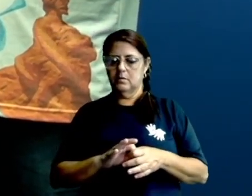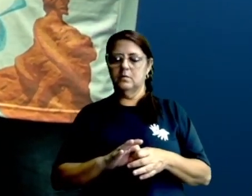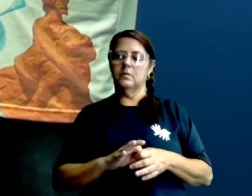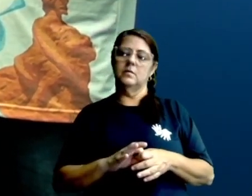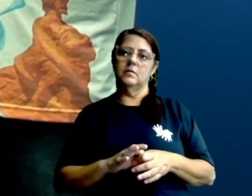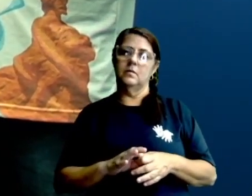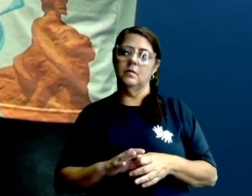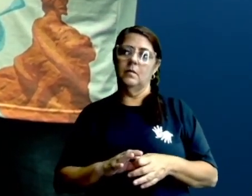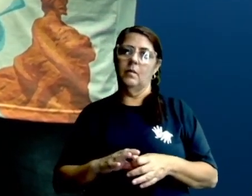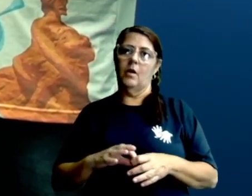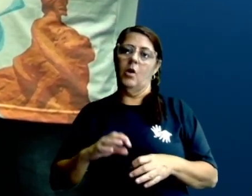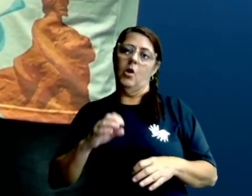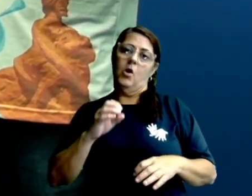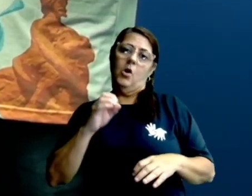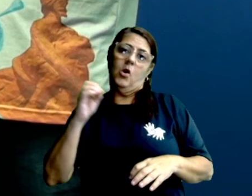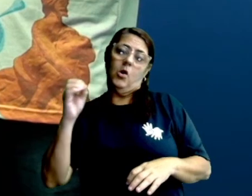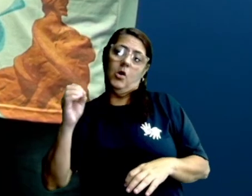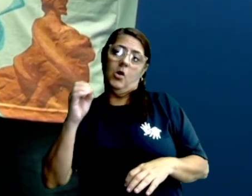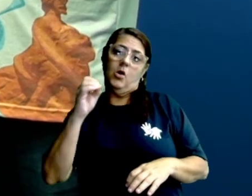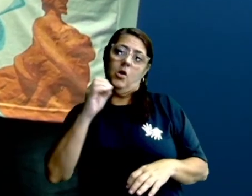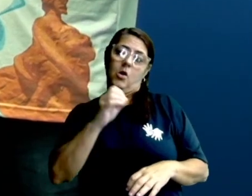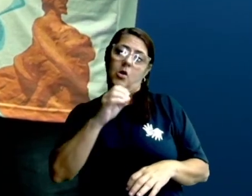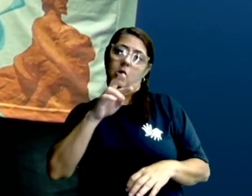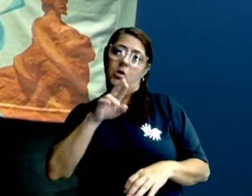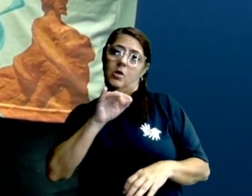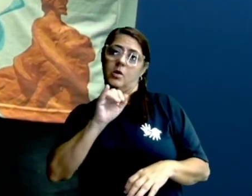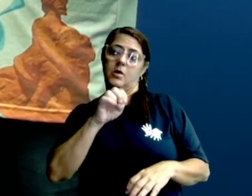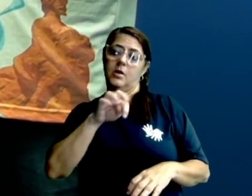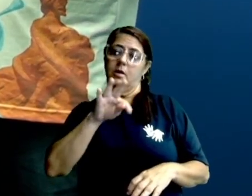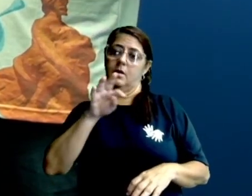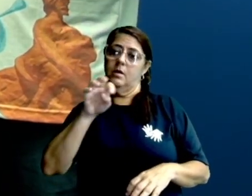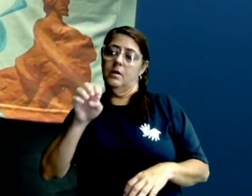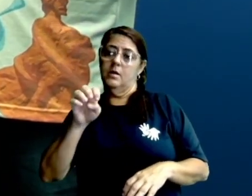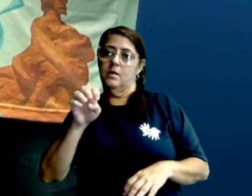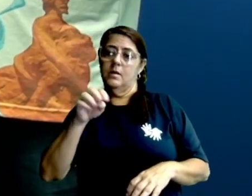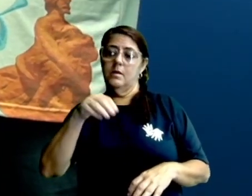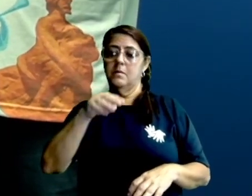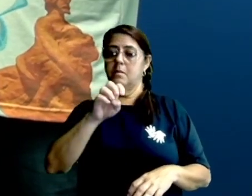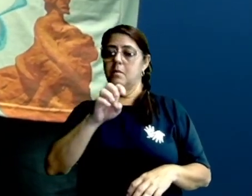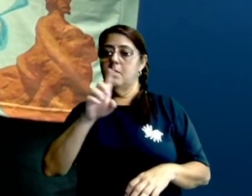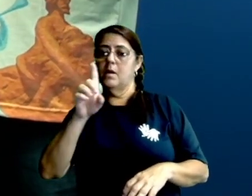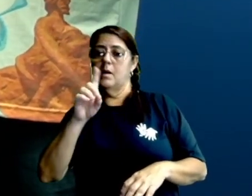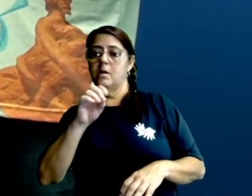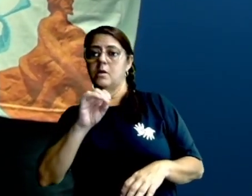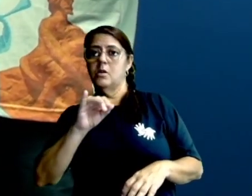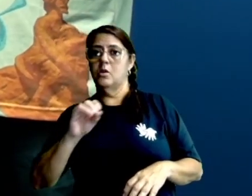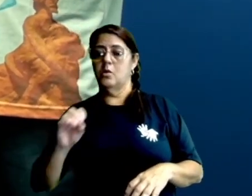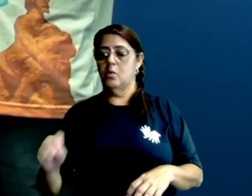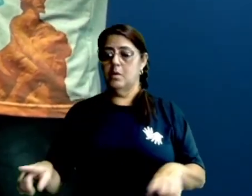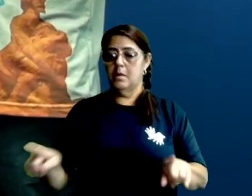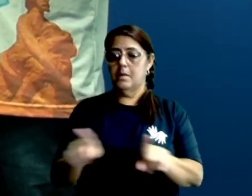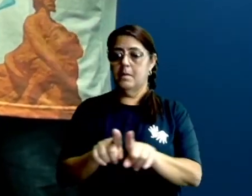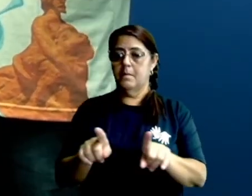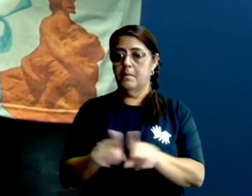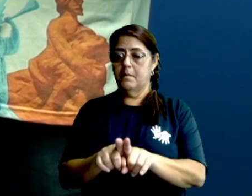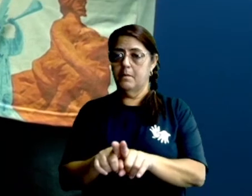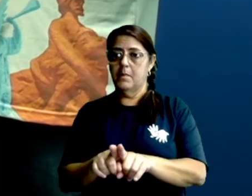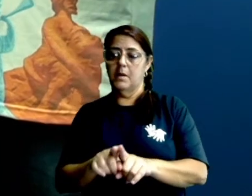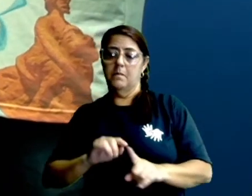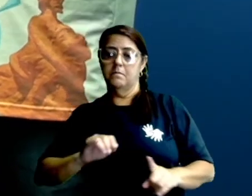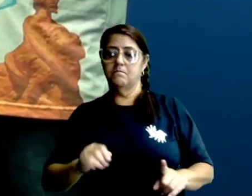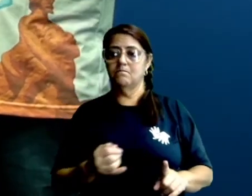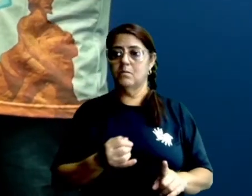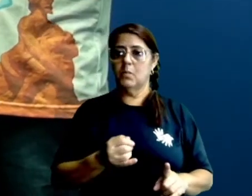ali aquela questão do Oriente Médio, né, boa parte de muçulmanos, né, que tem por conta dessas questões, né, que da política,